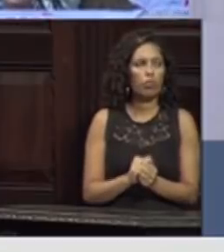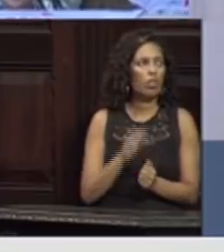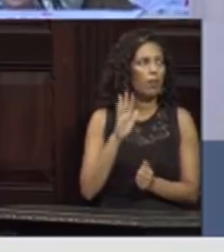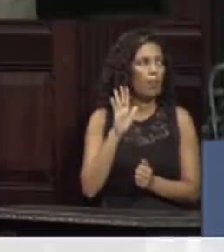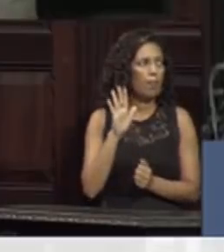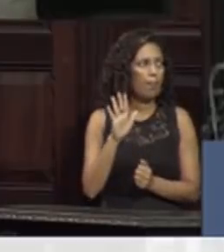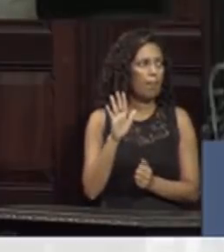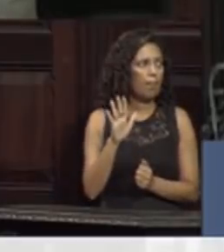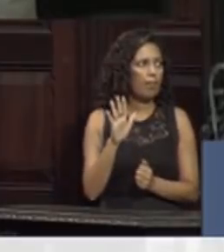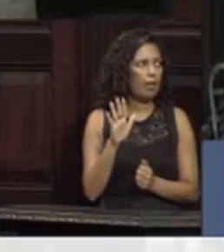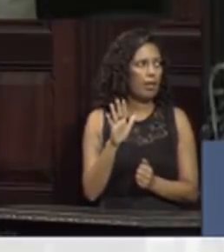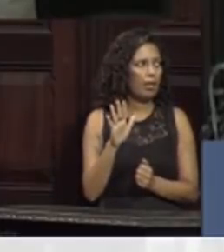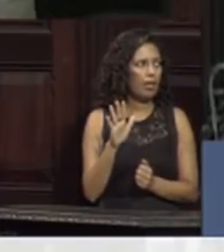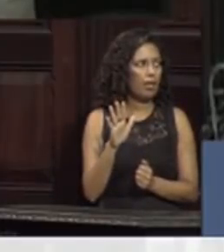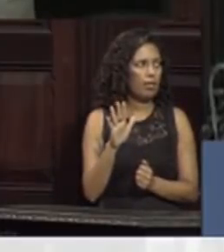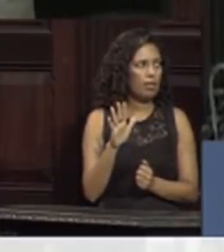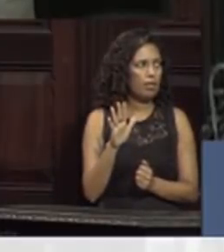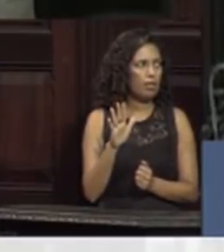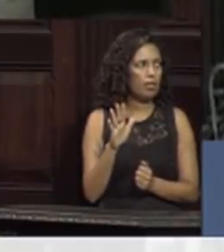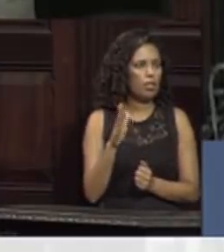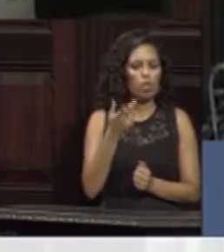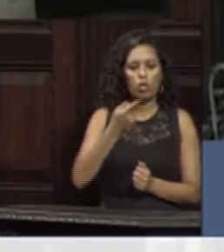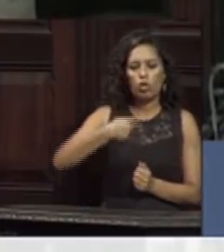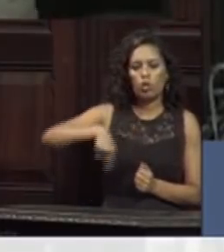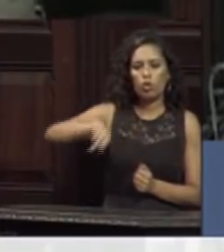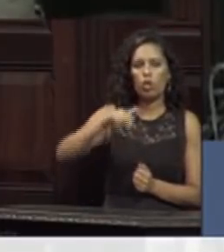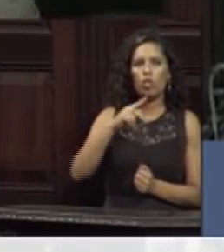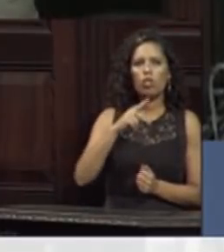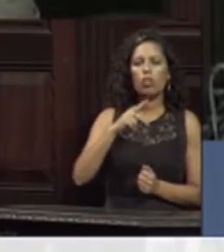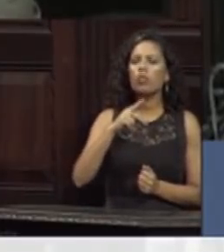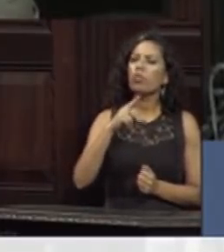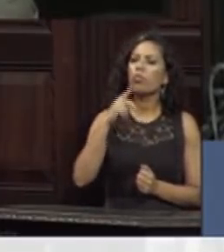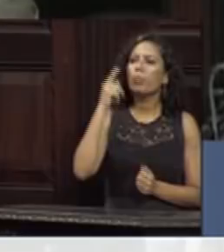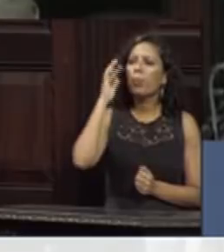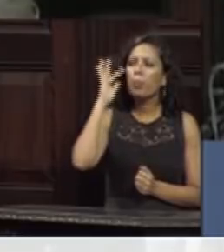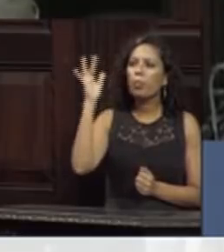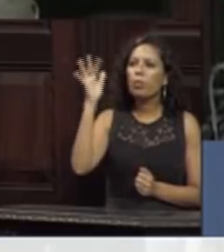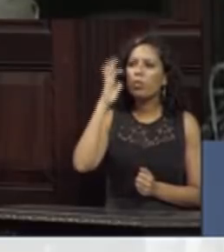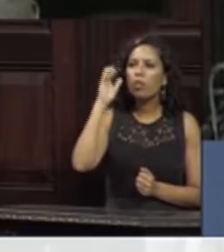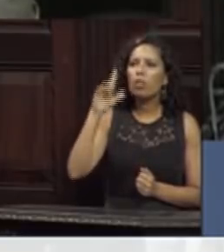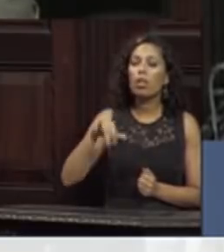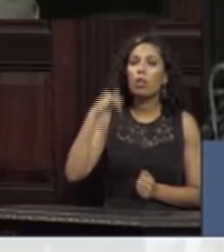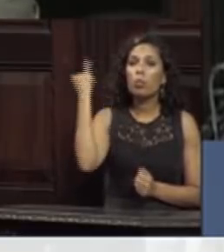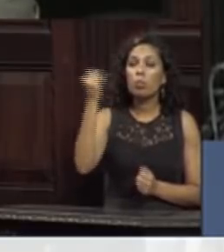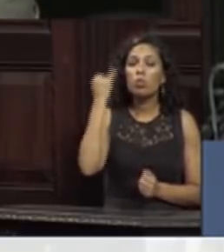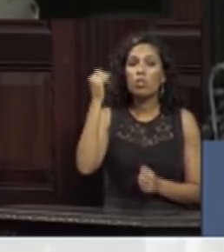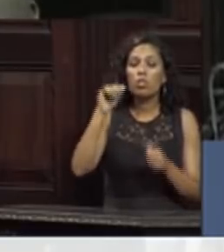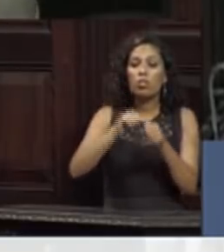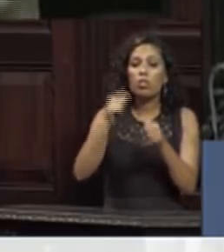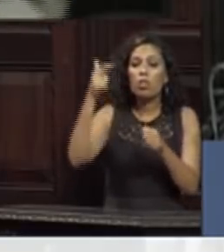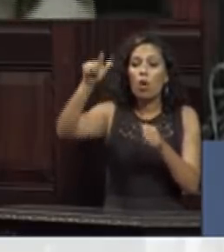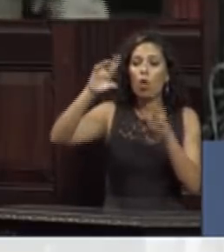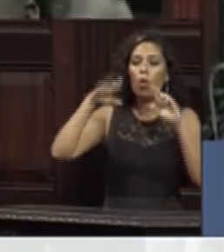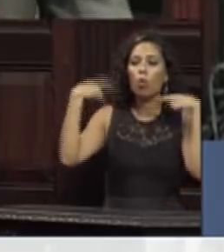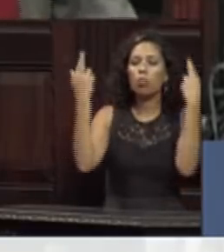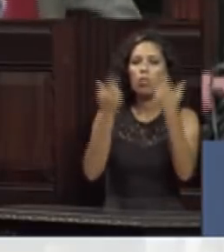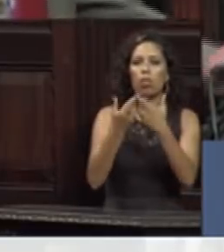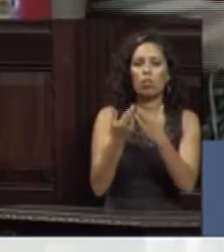nós levantamos a questão agora no Colégio de Líderes e seria importante nós fazermos uma outra reunião, deputado